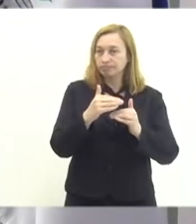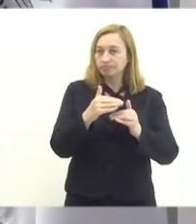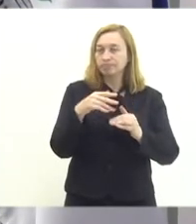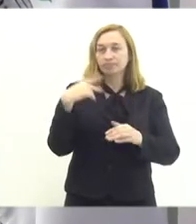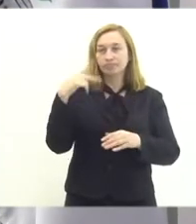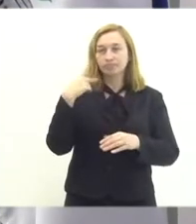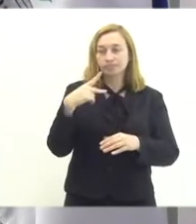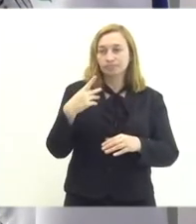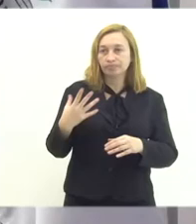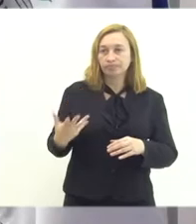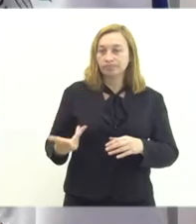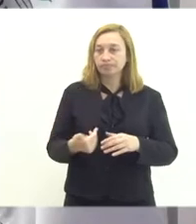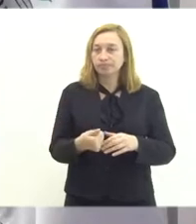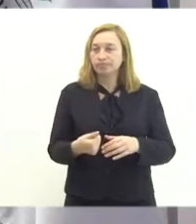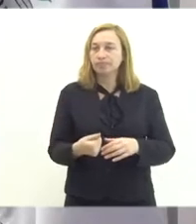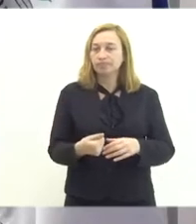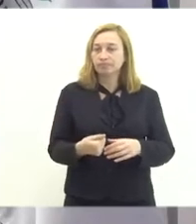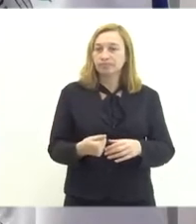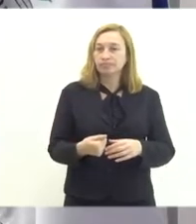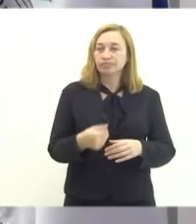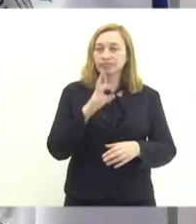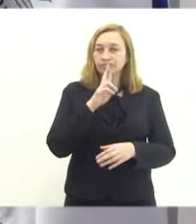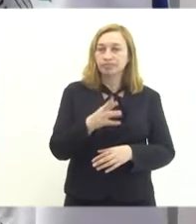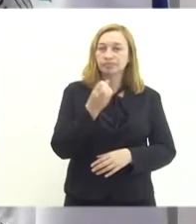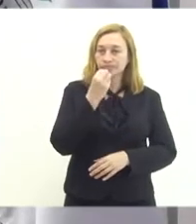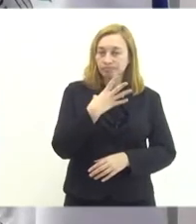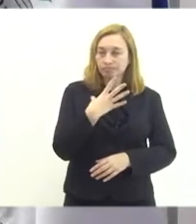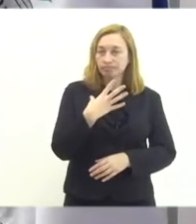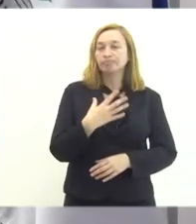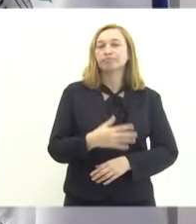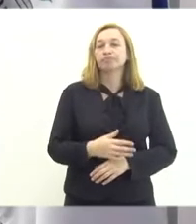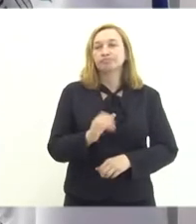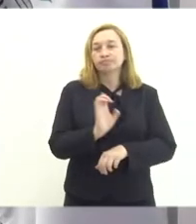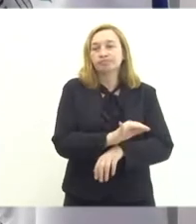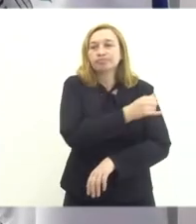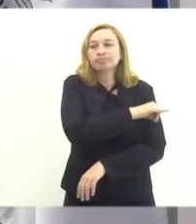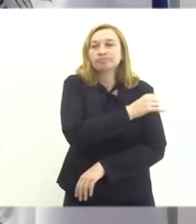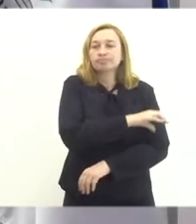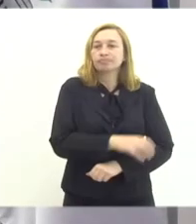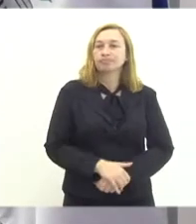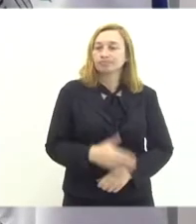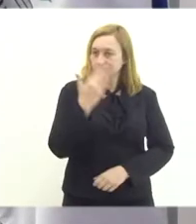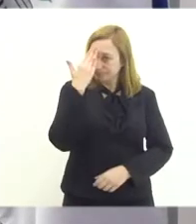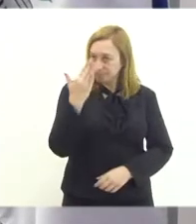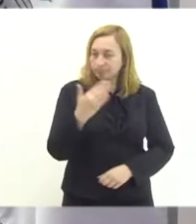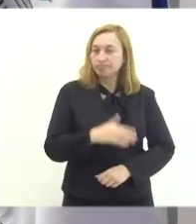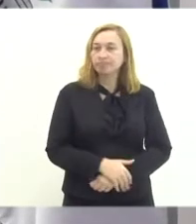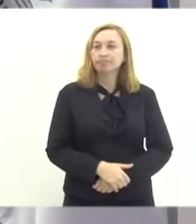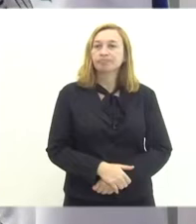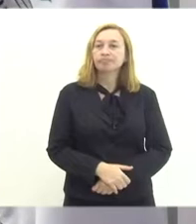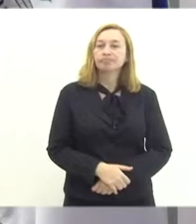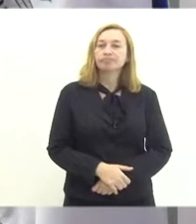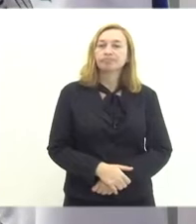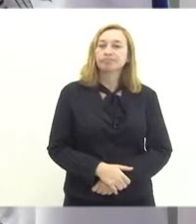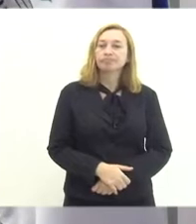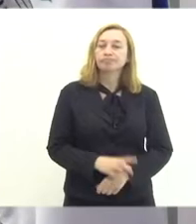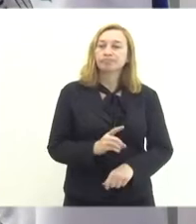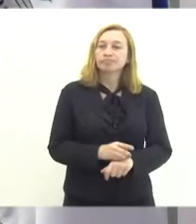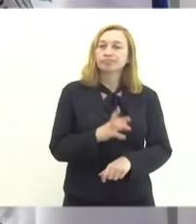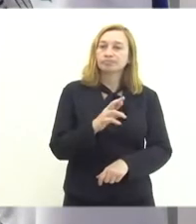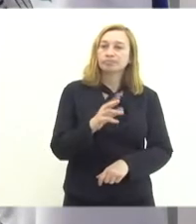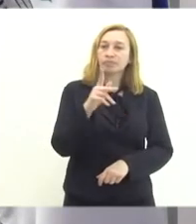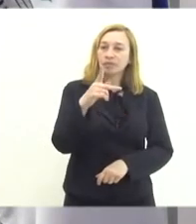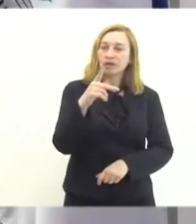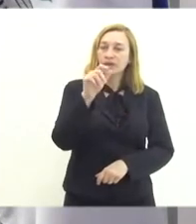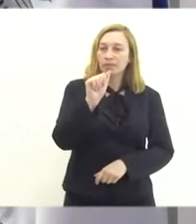políticas públicas tirando do papel e trazer resultados eficaz para o estado do Rio de Janeiro obrigado tá Dra